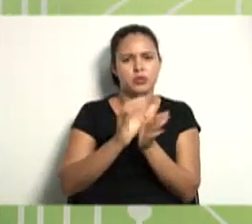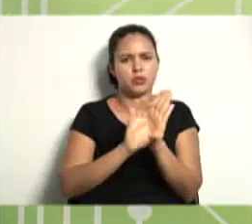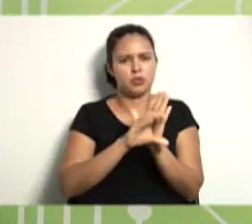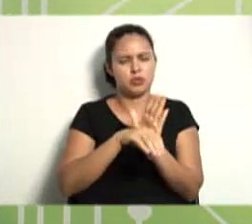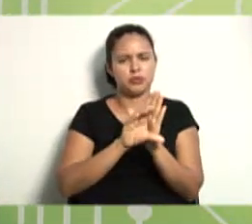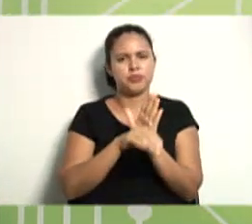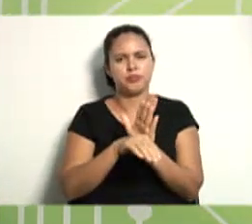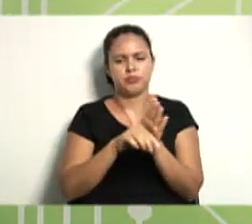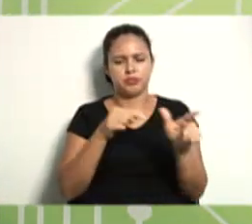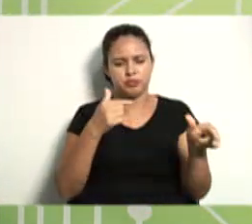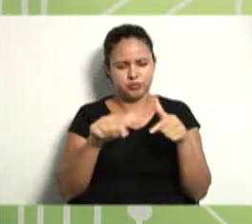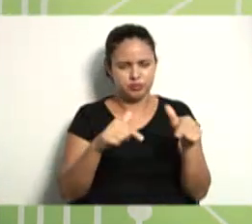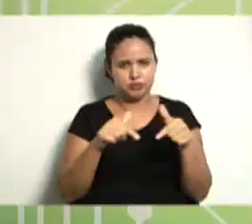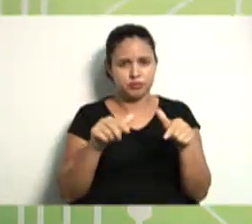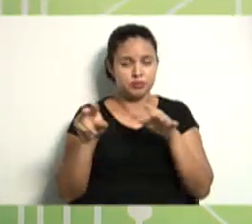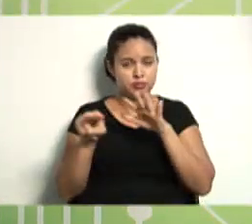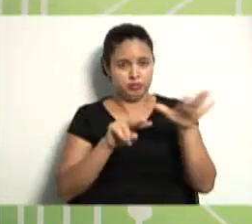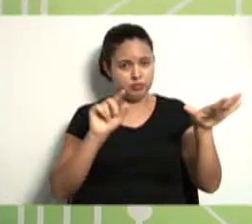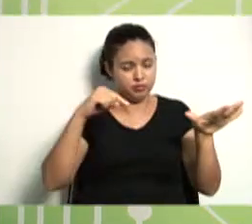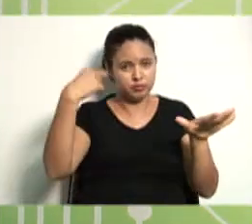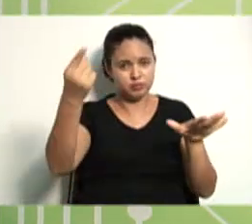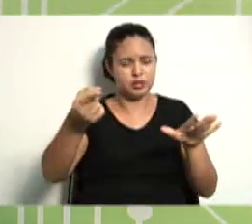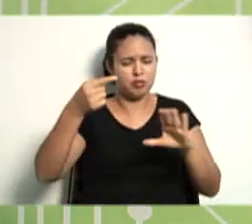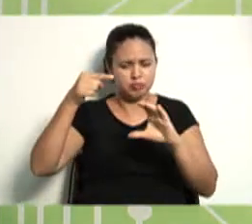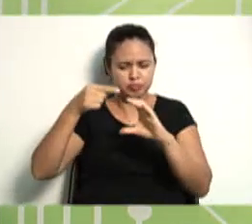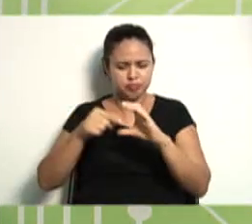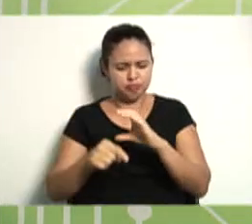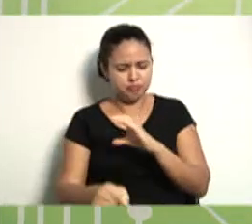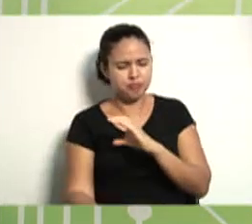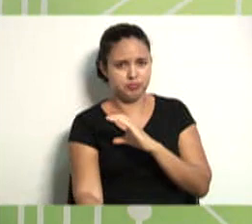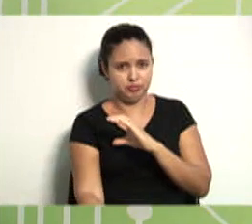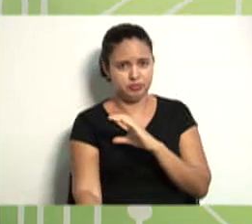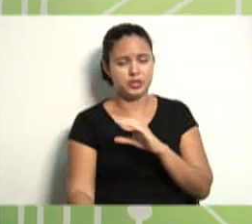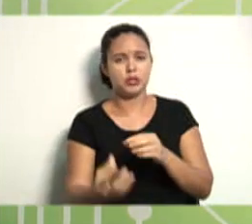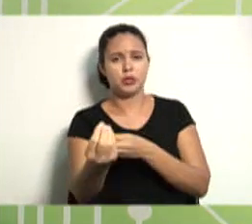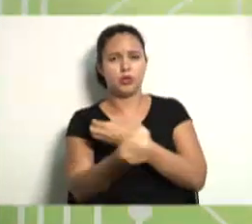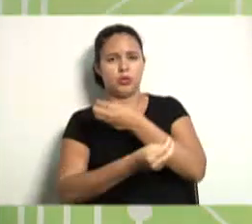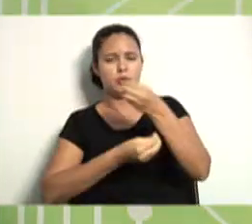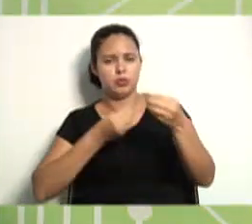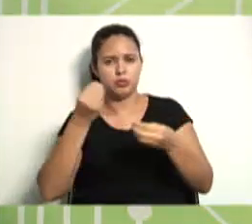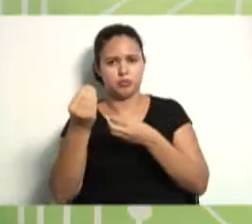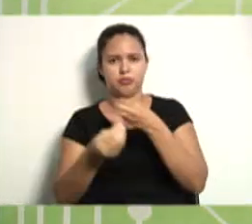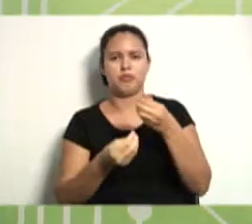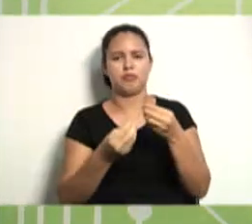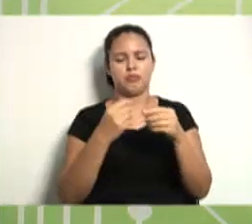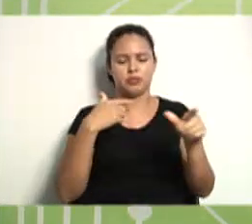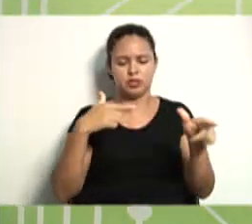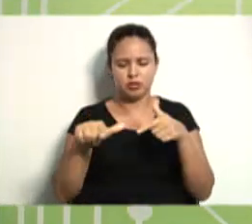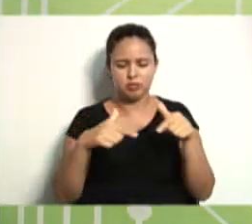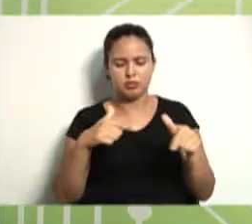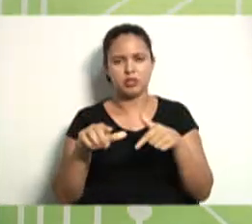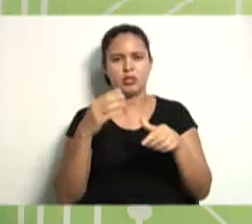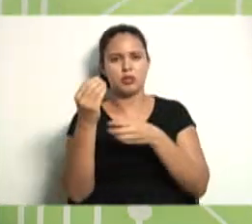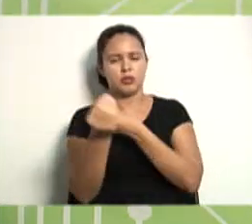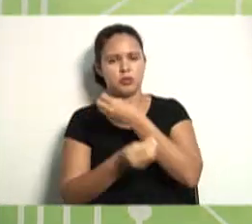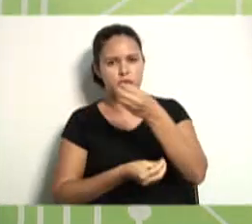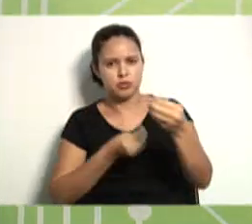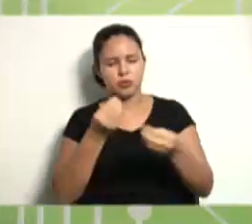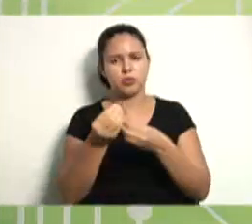vamos aprofundar as diferenças do trabalho, as formas de trabalho, quem pode realizar o trabalho, as funções